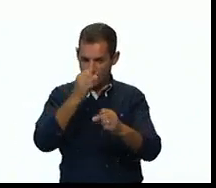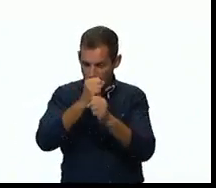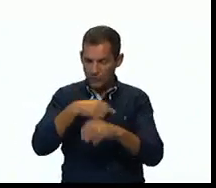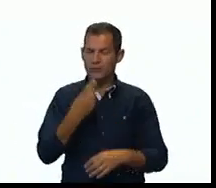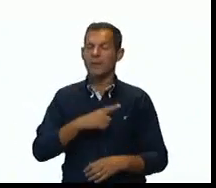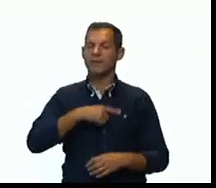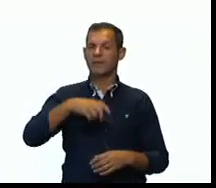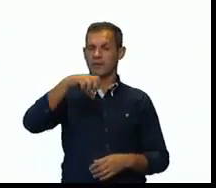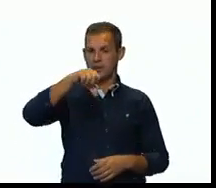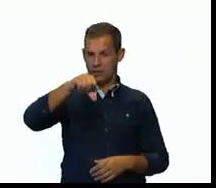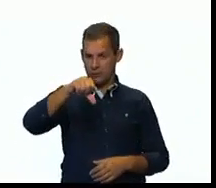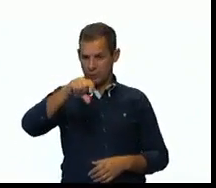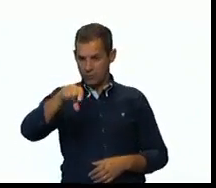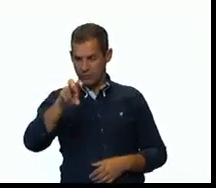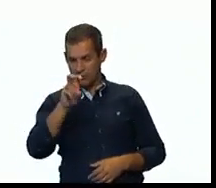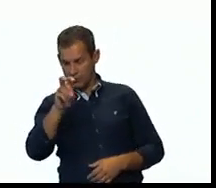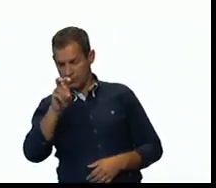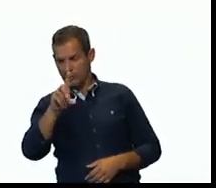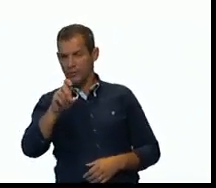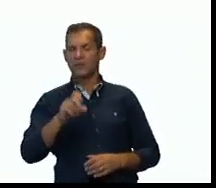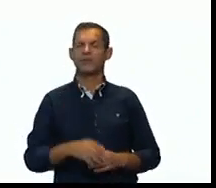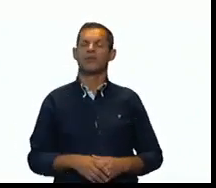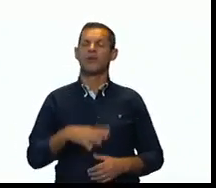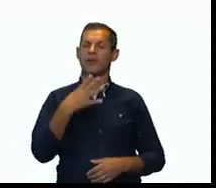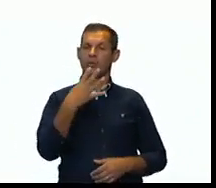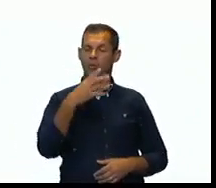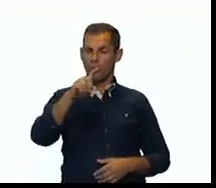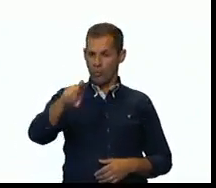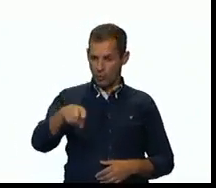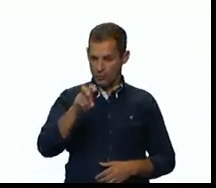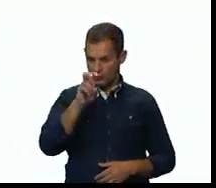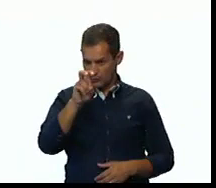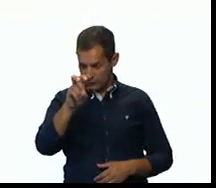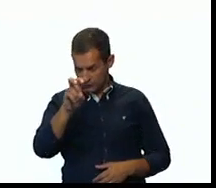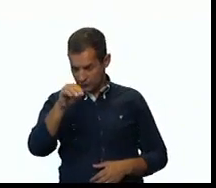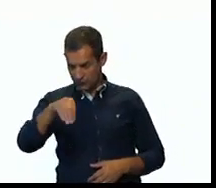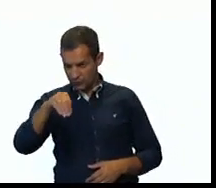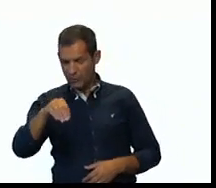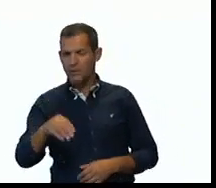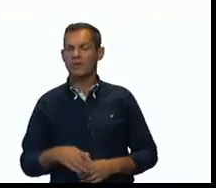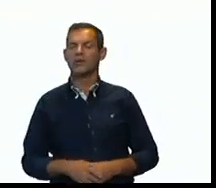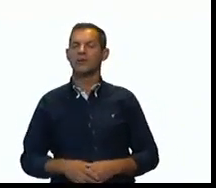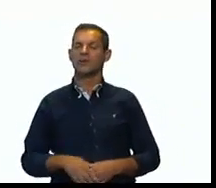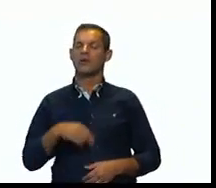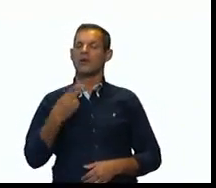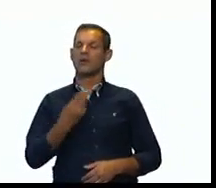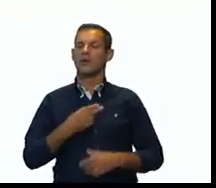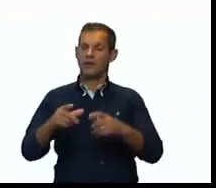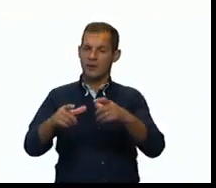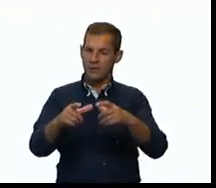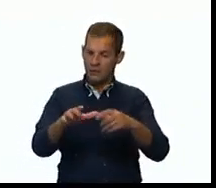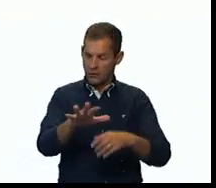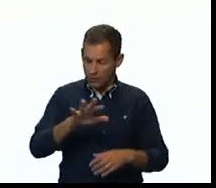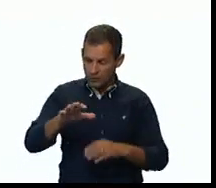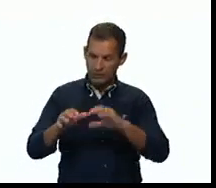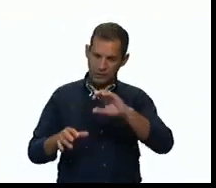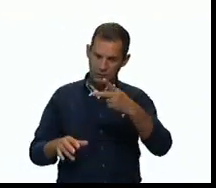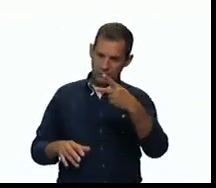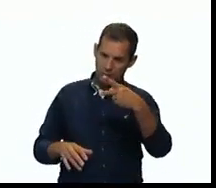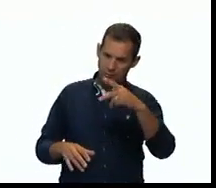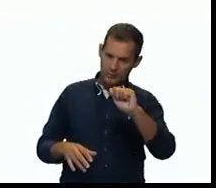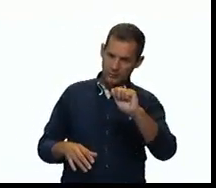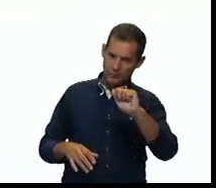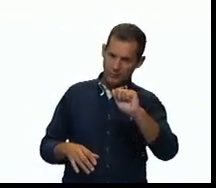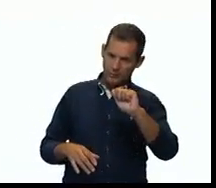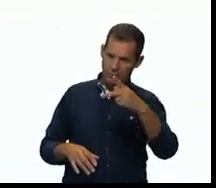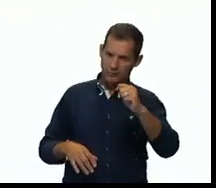vamos obter 9,5, ou seja, 4,5 metros quadrados é a nossa área da chapa. E nós encontramos